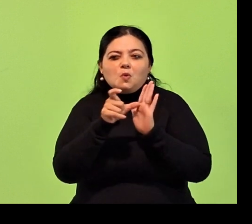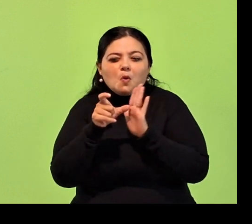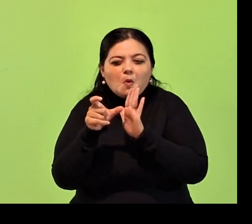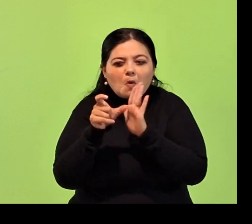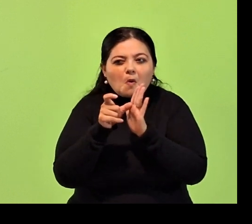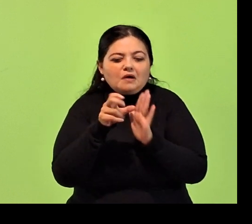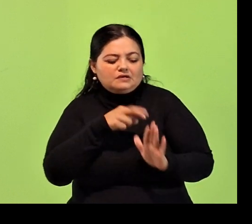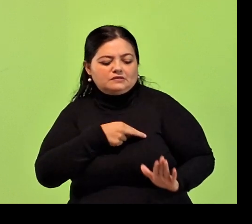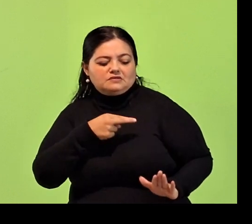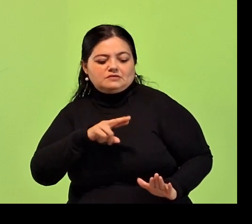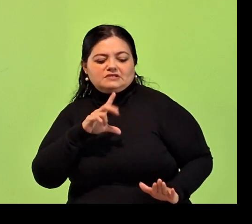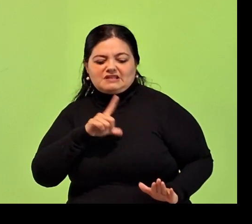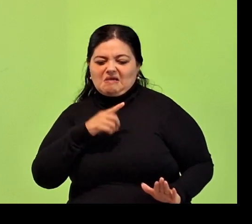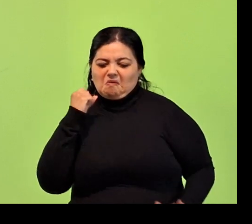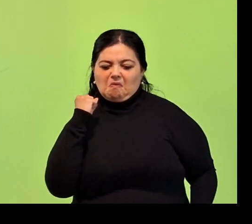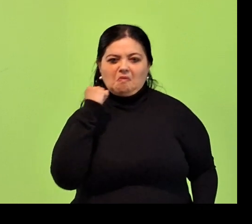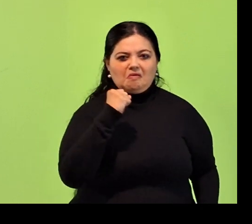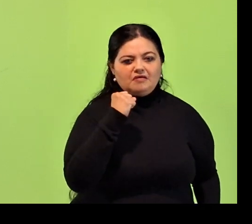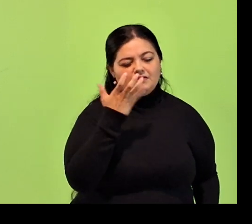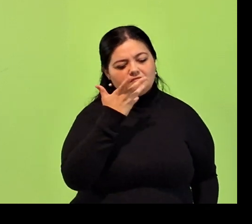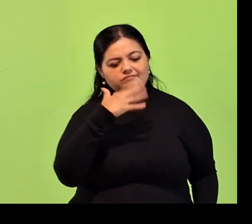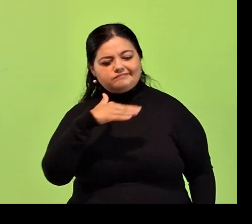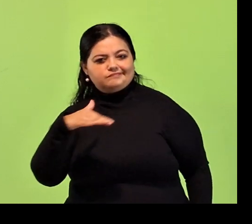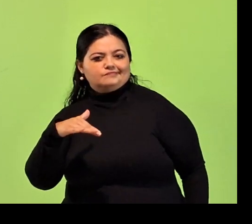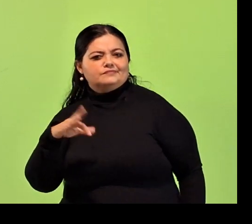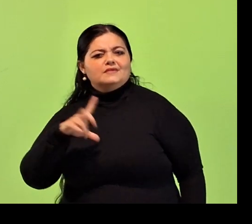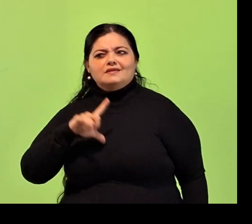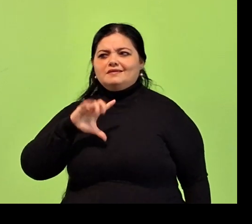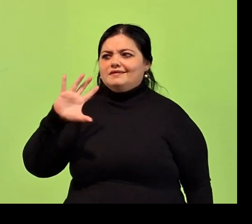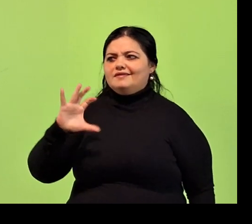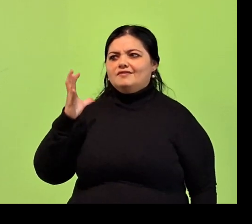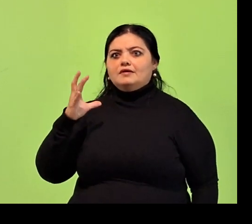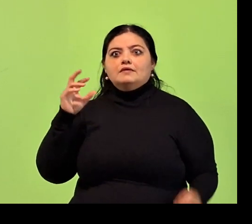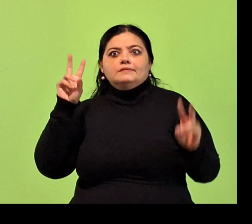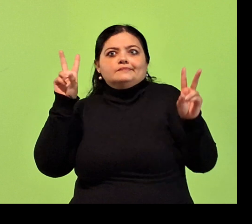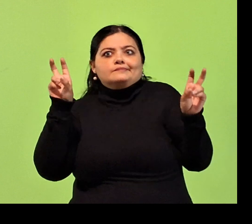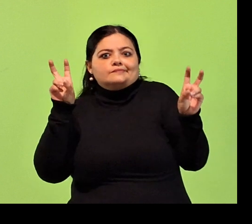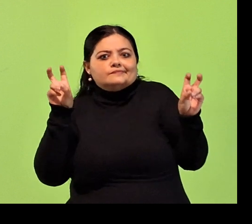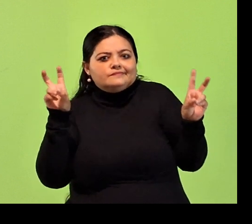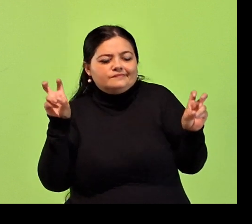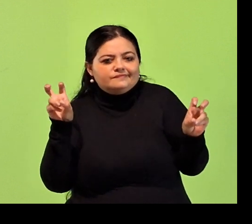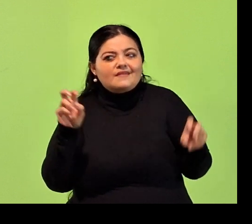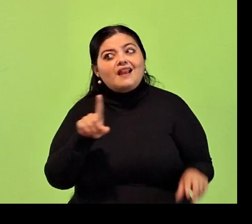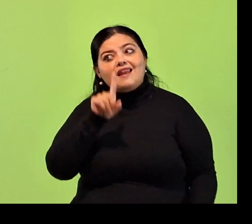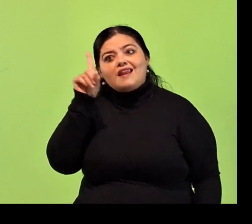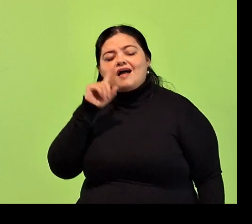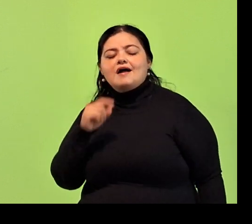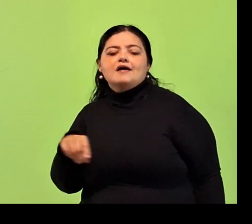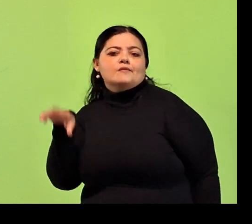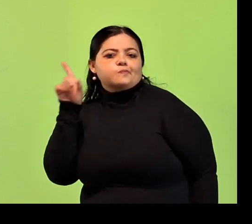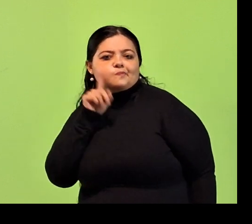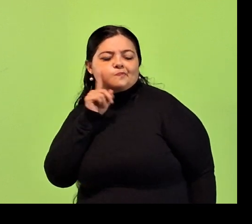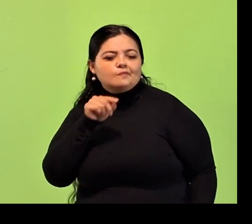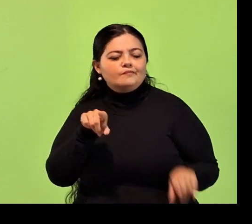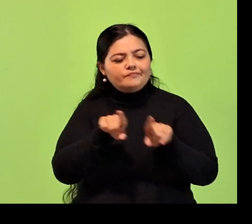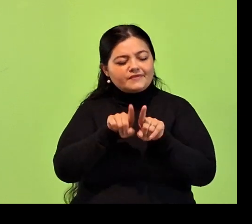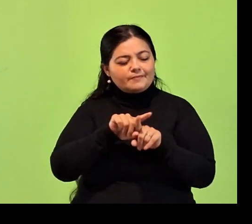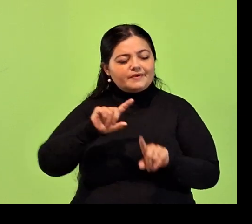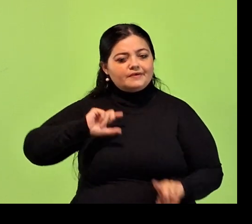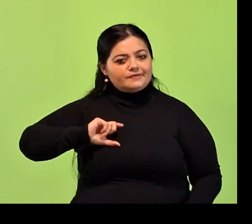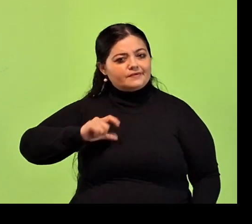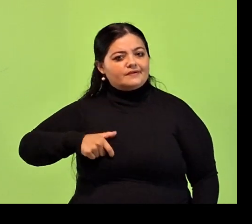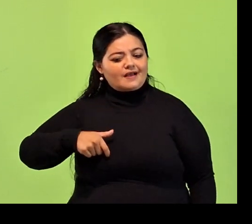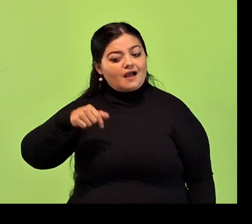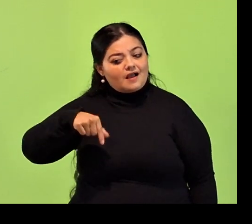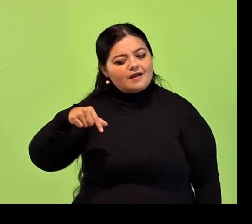rituais religiosos. Eles são um evento muito expressivo na história criminal dos Estados Unidos e do Canadá. Infelizmente, aqui no Brasil,